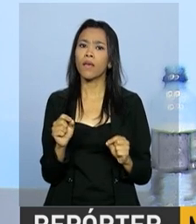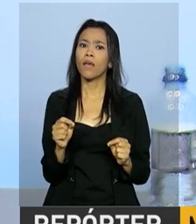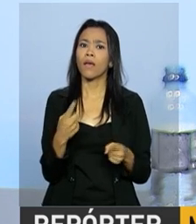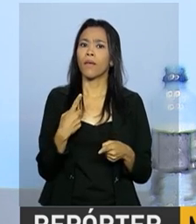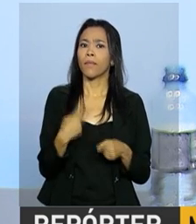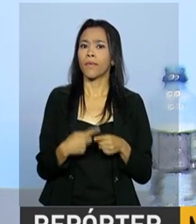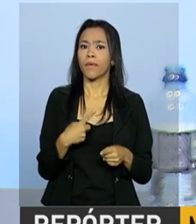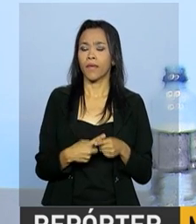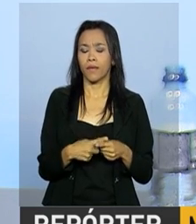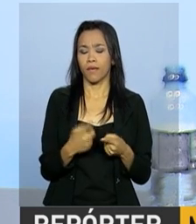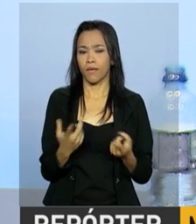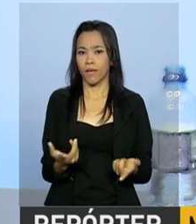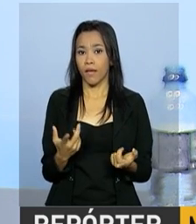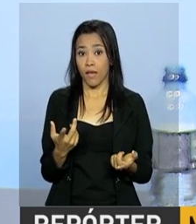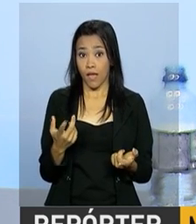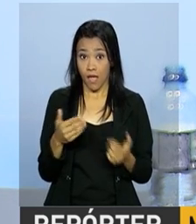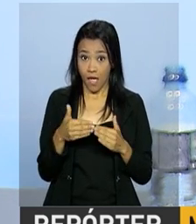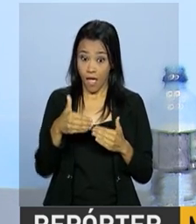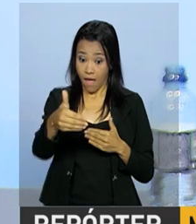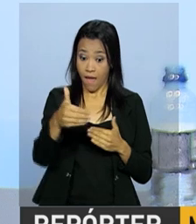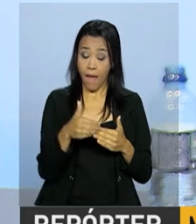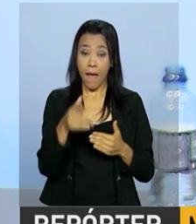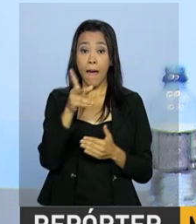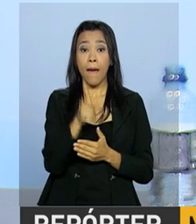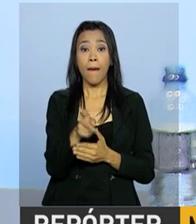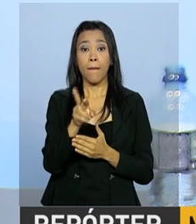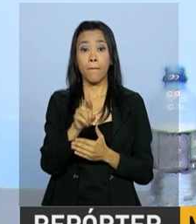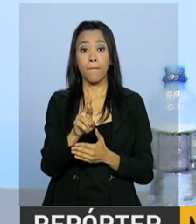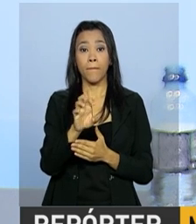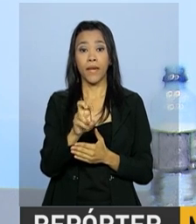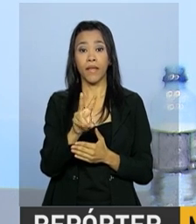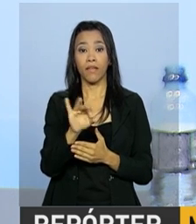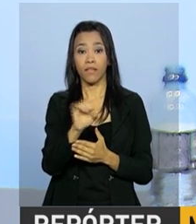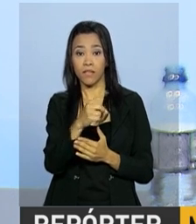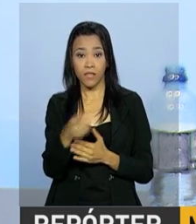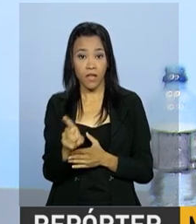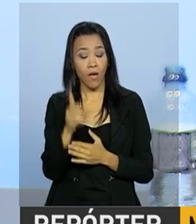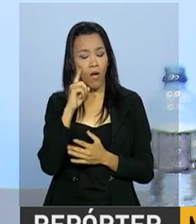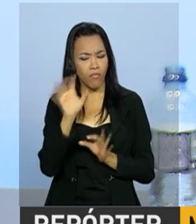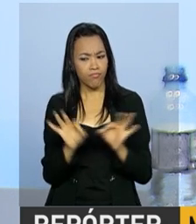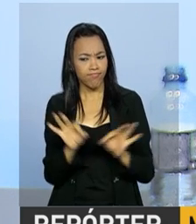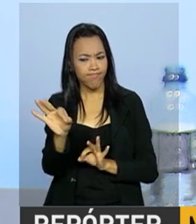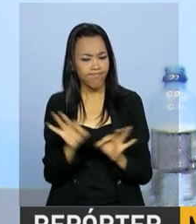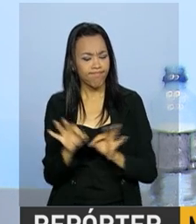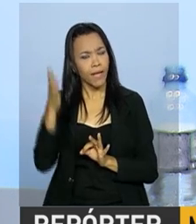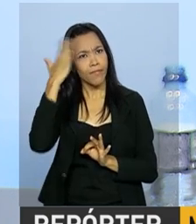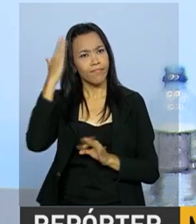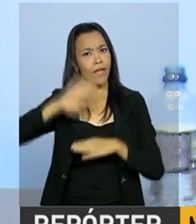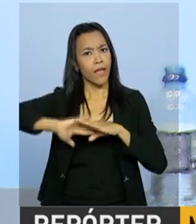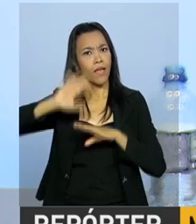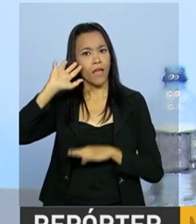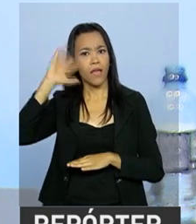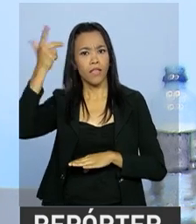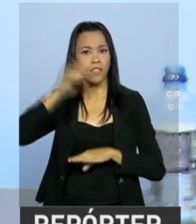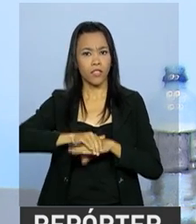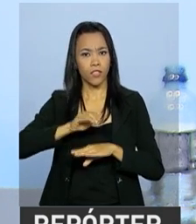porque a previsibilidade é um elemento fundamental para a tomada de decisão de